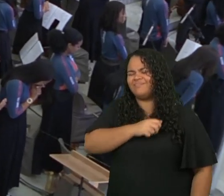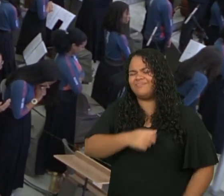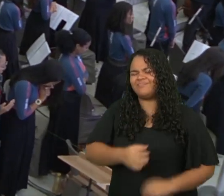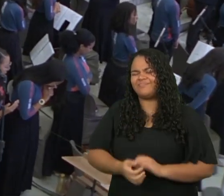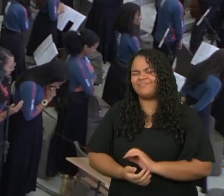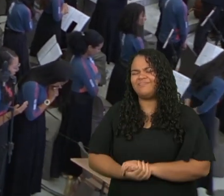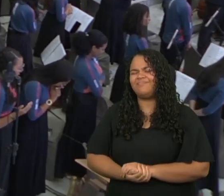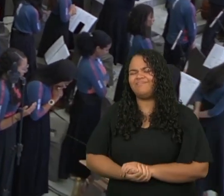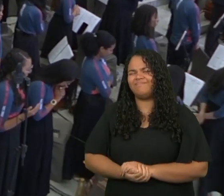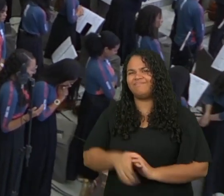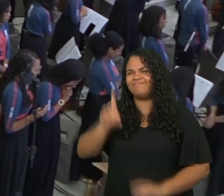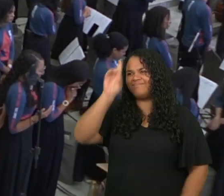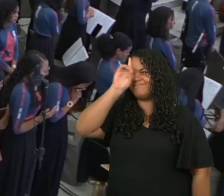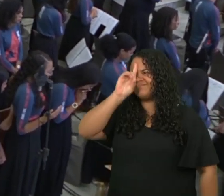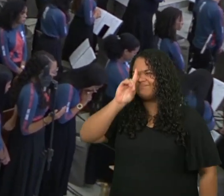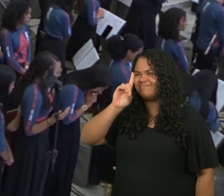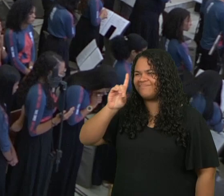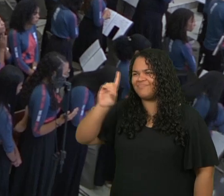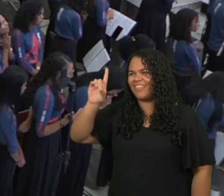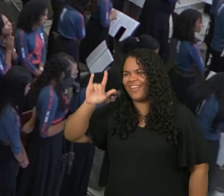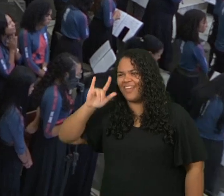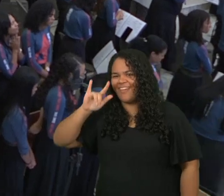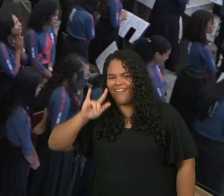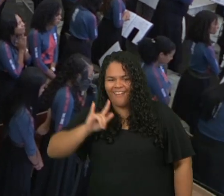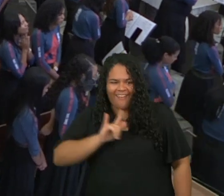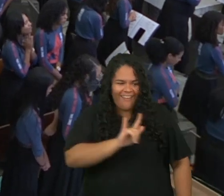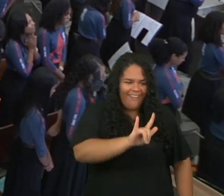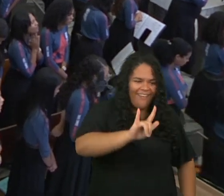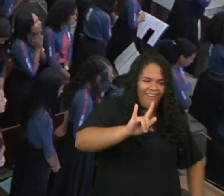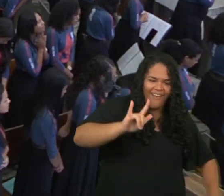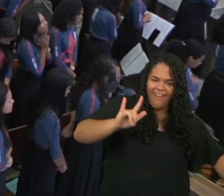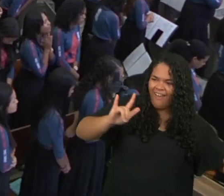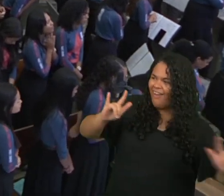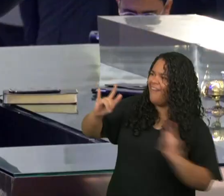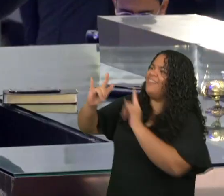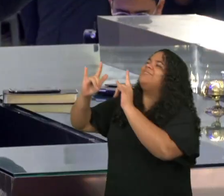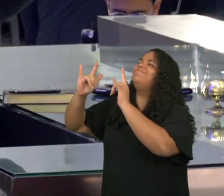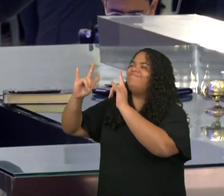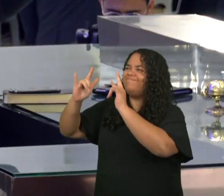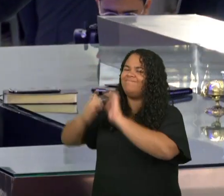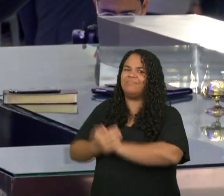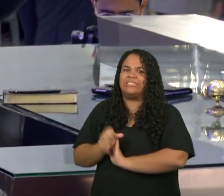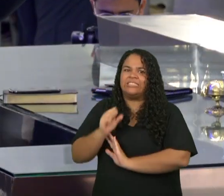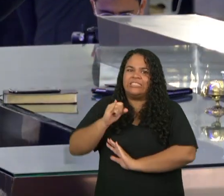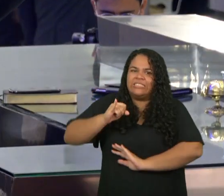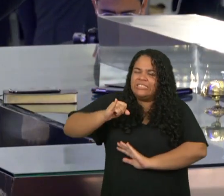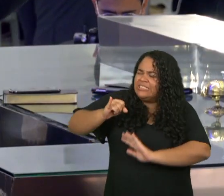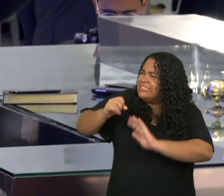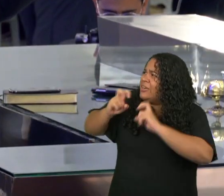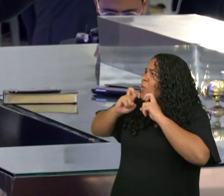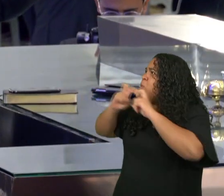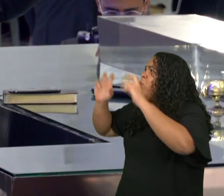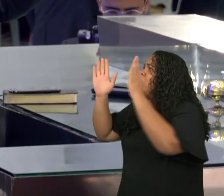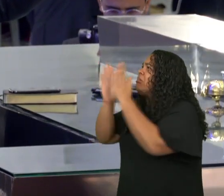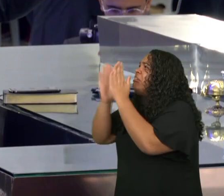Eu amo os que me amam, e os que de madrugada me procuram vão me achar.